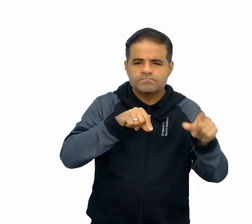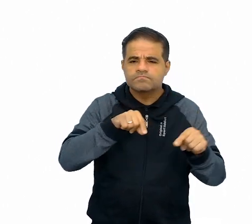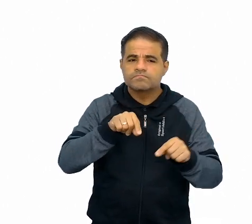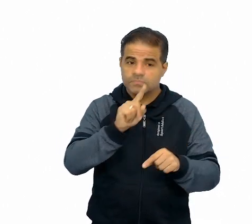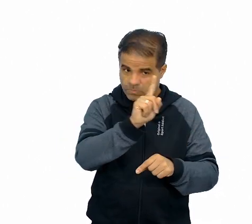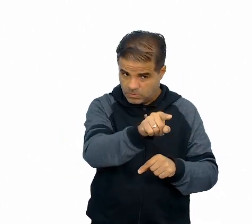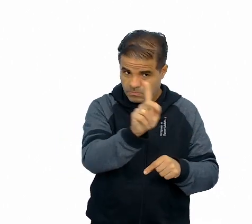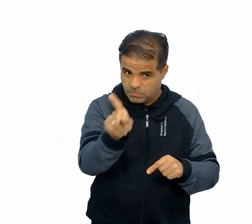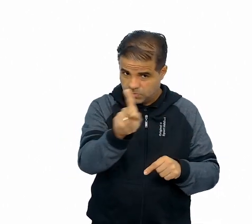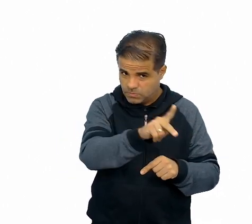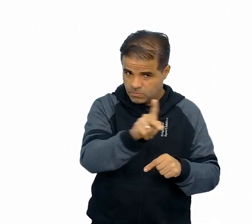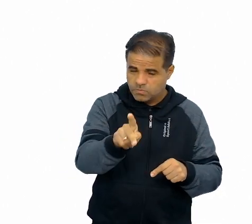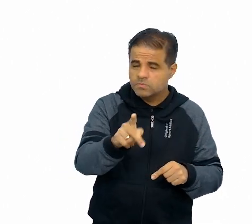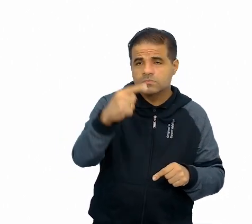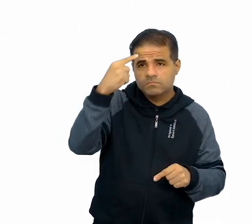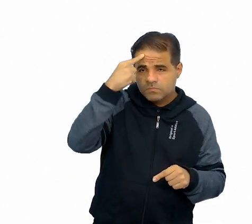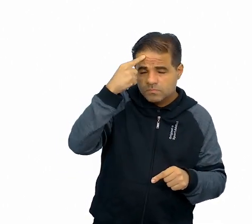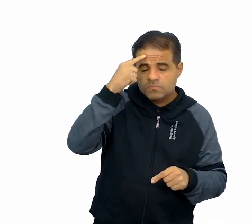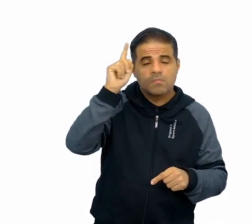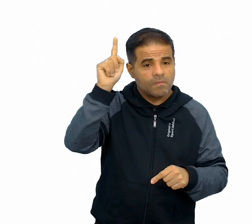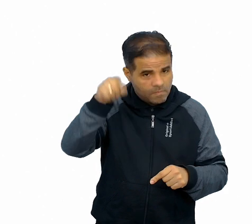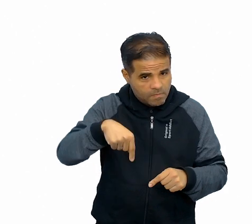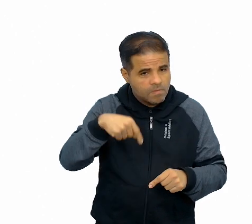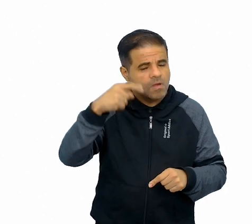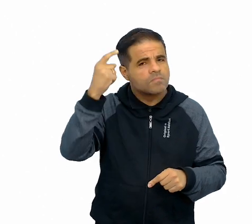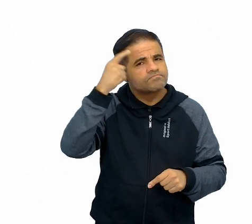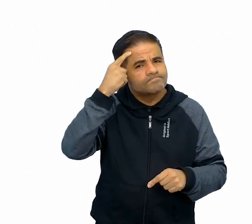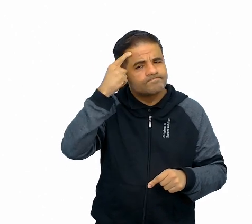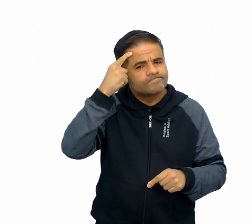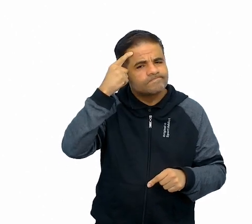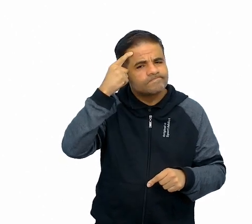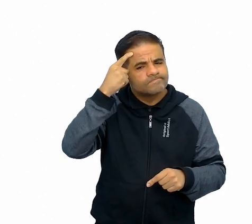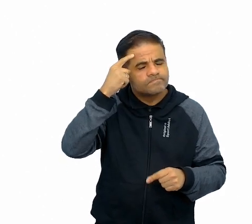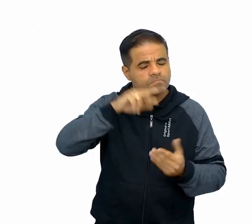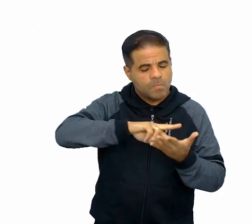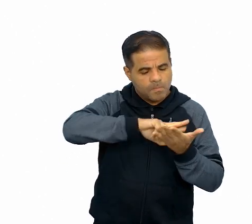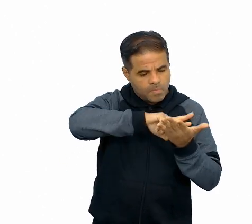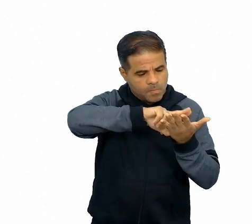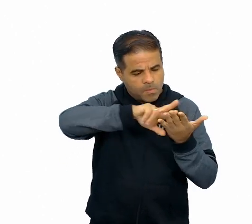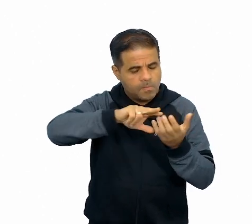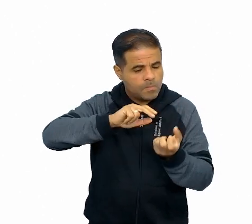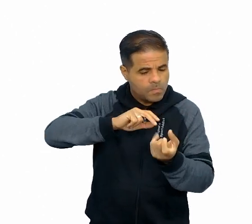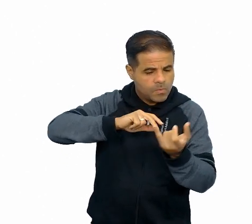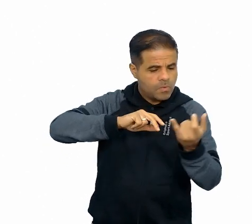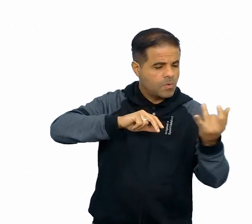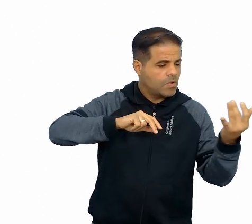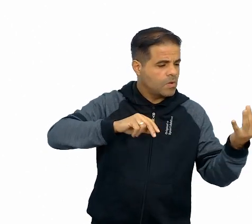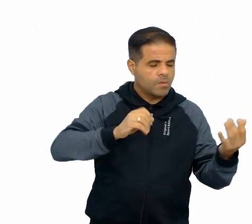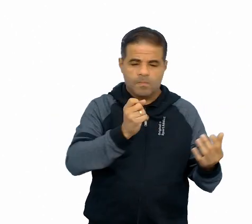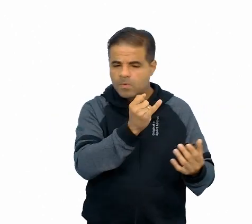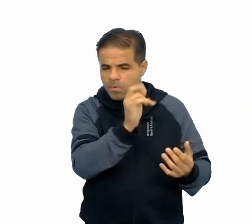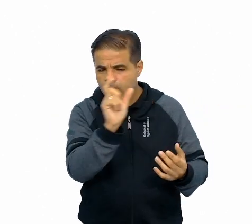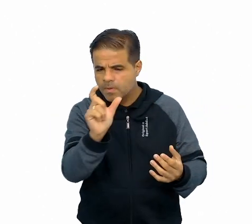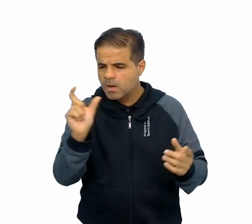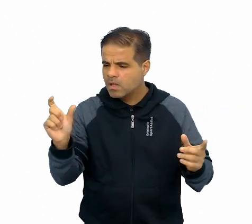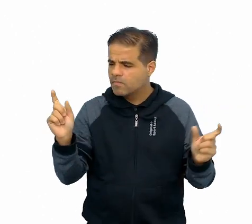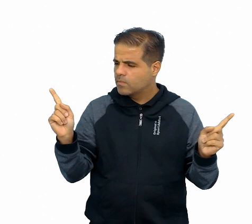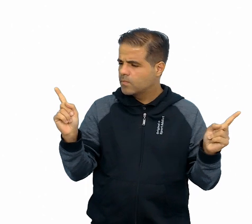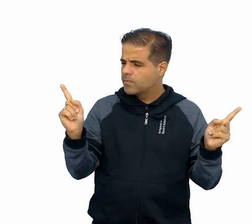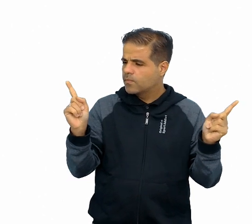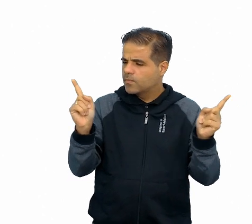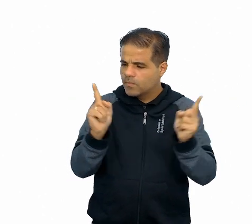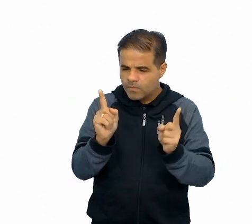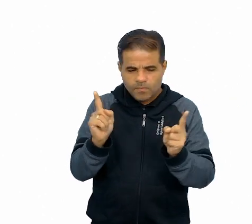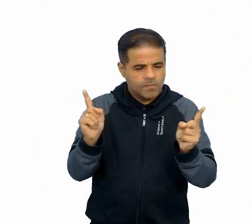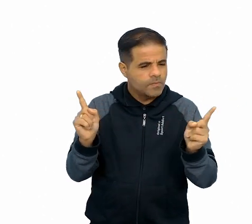professor, professora, você deve levar em conta tanto os aspectos quantitativos, né, palavras mais curtas, palavras